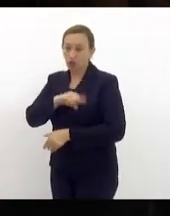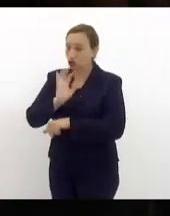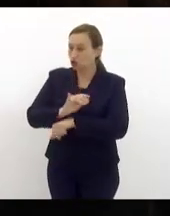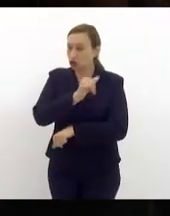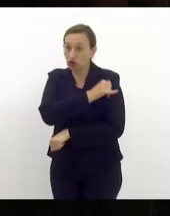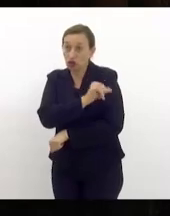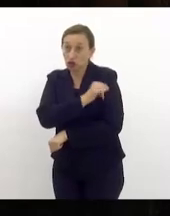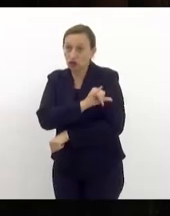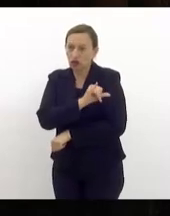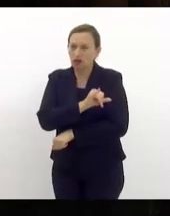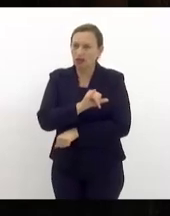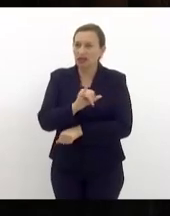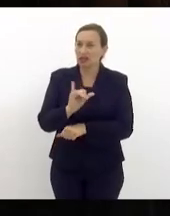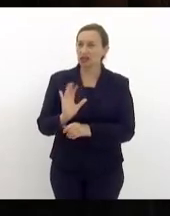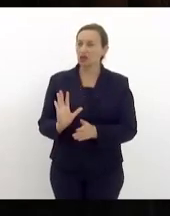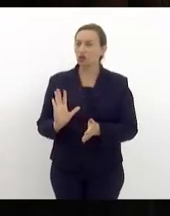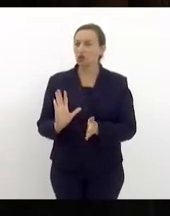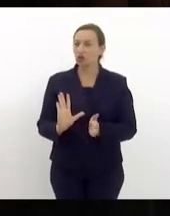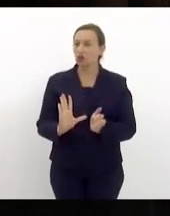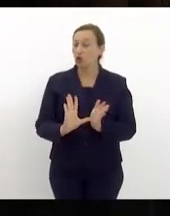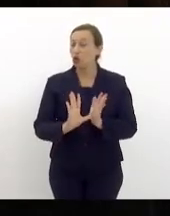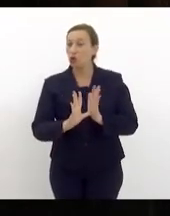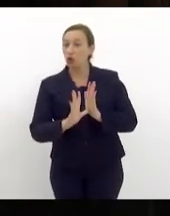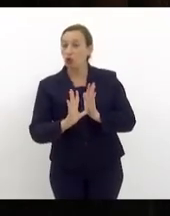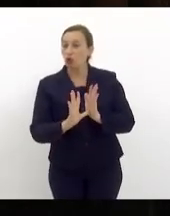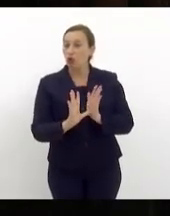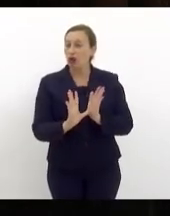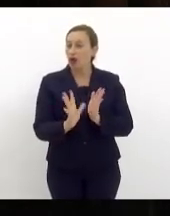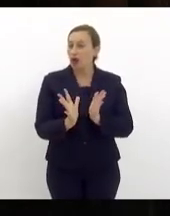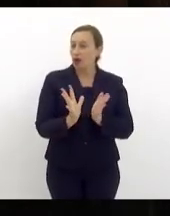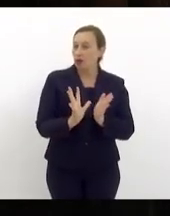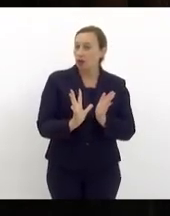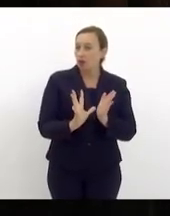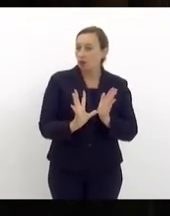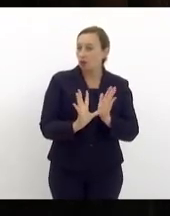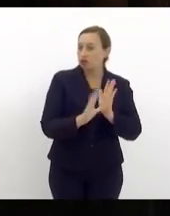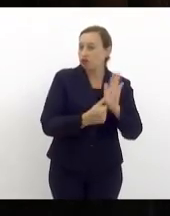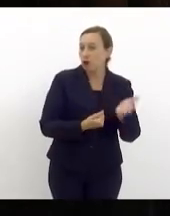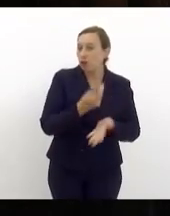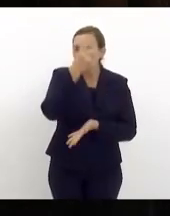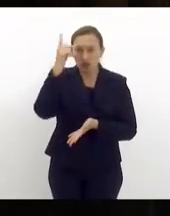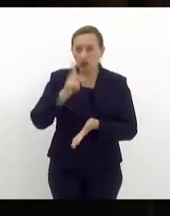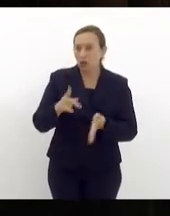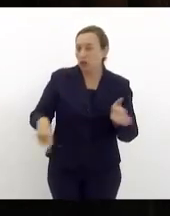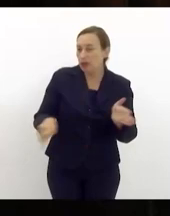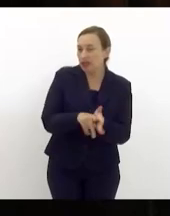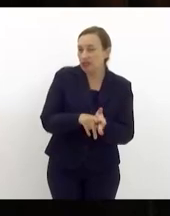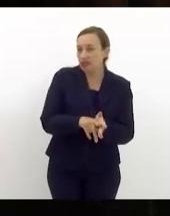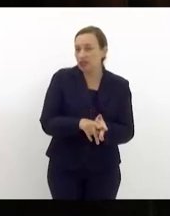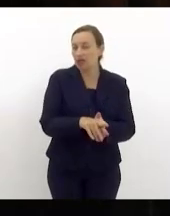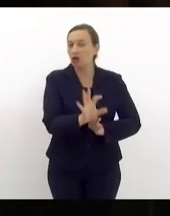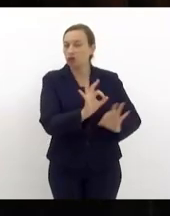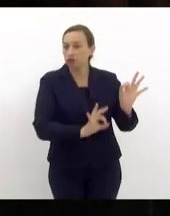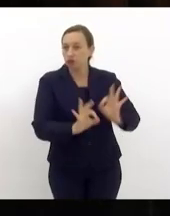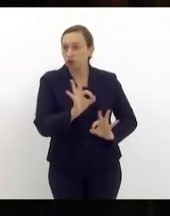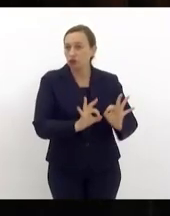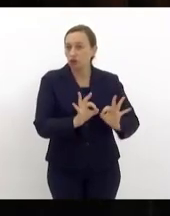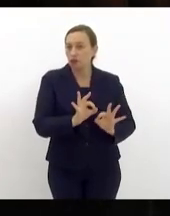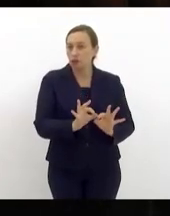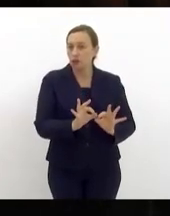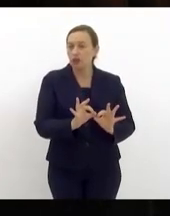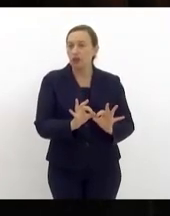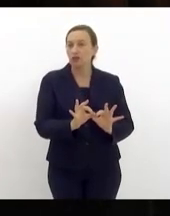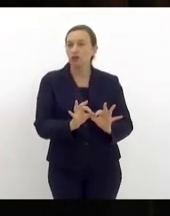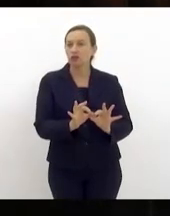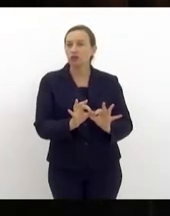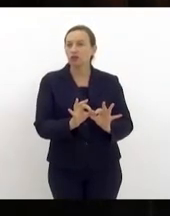está sendo abocanhado aí por pessoas que não deveriam estar no programa e com a omissão do governador